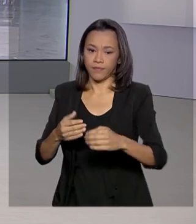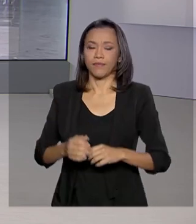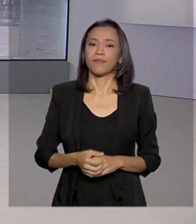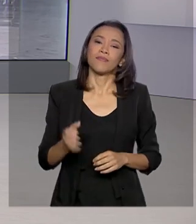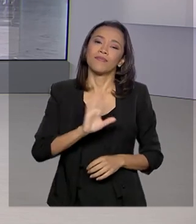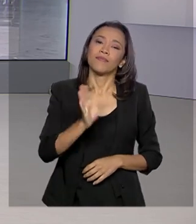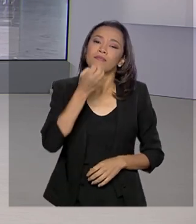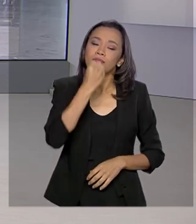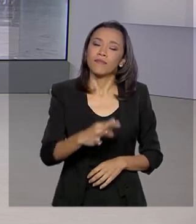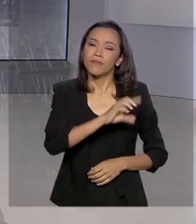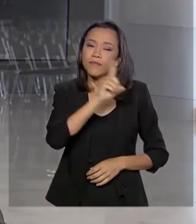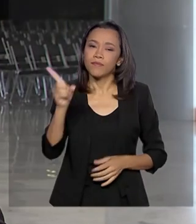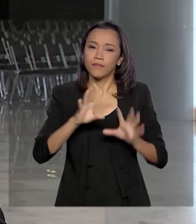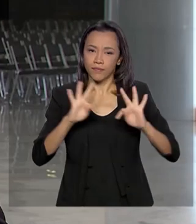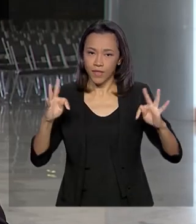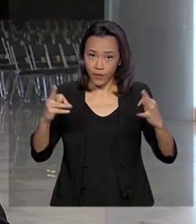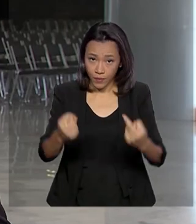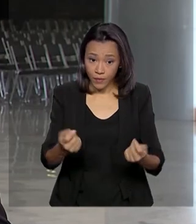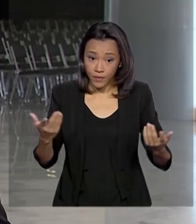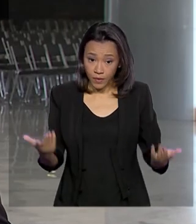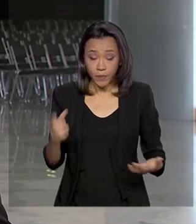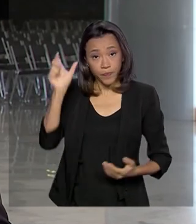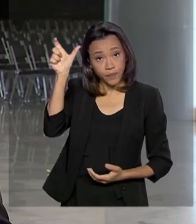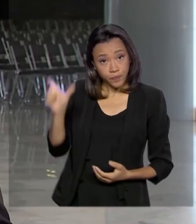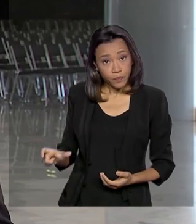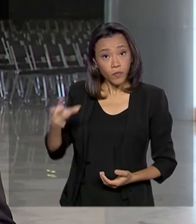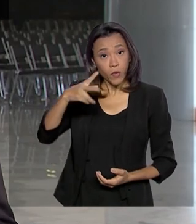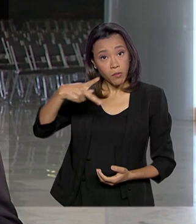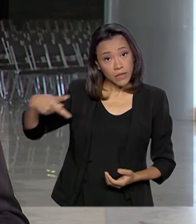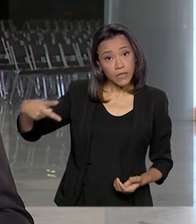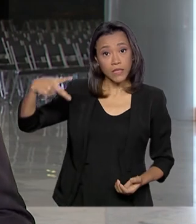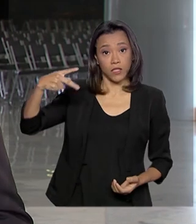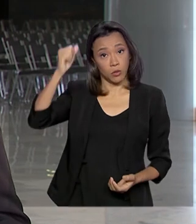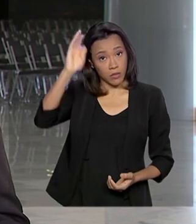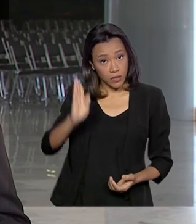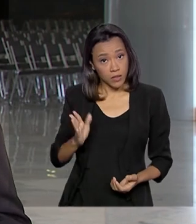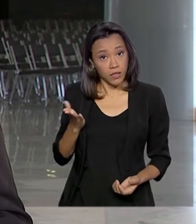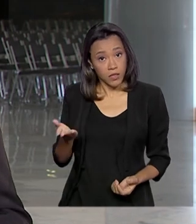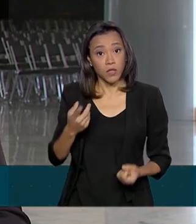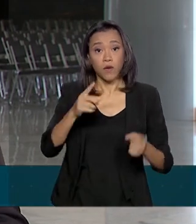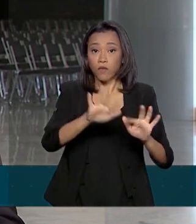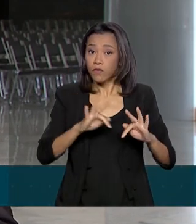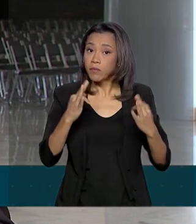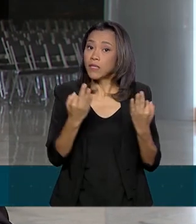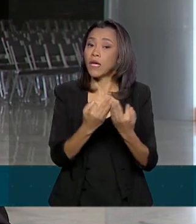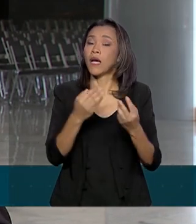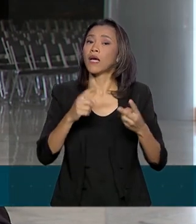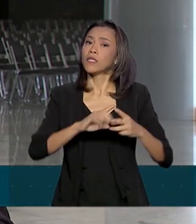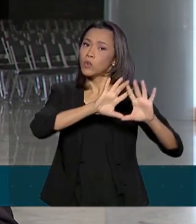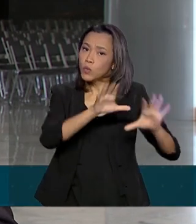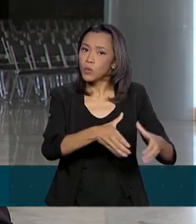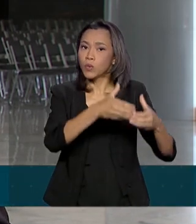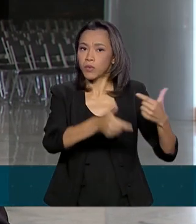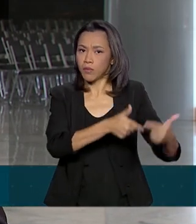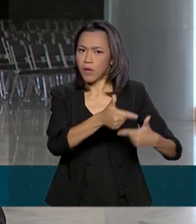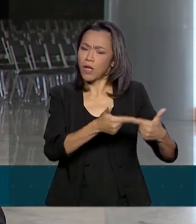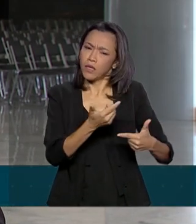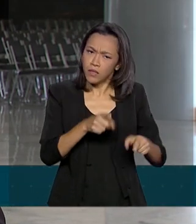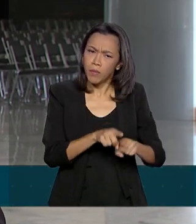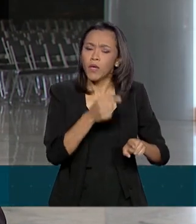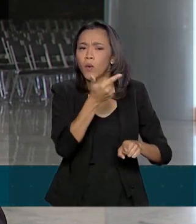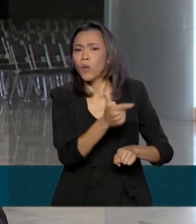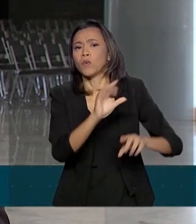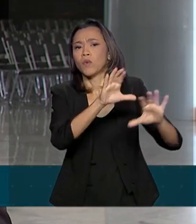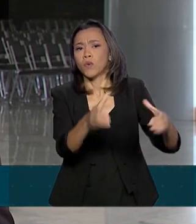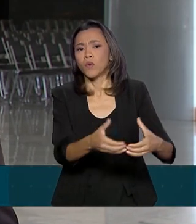renata bom dia a todos olha além do presidente da república familiares auxiliares e também outros ministros que